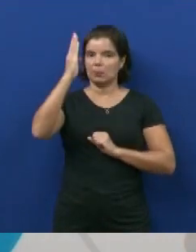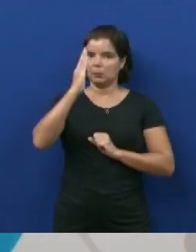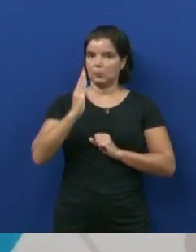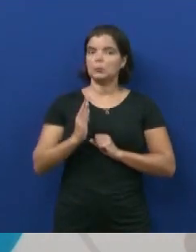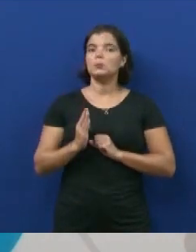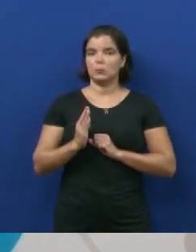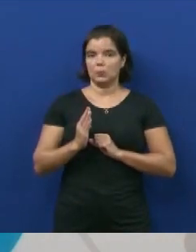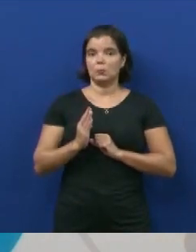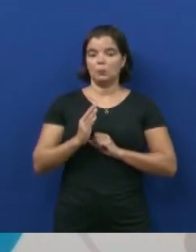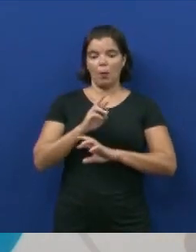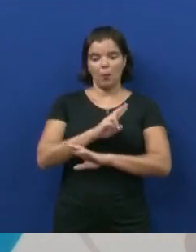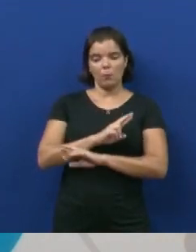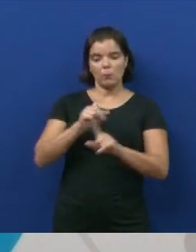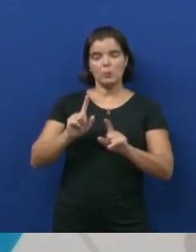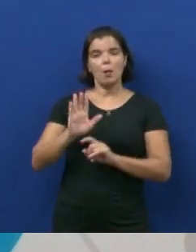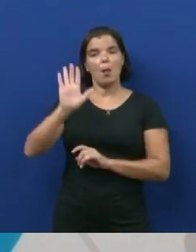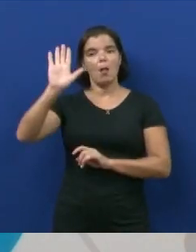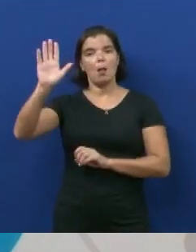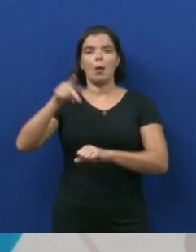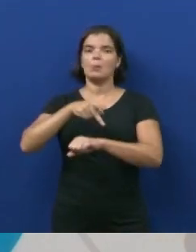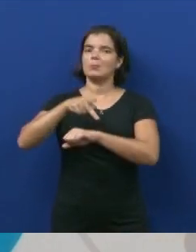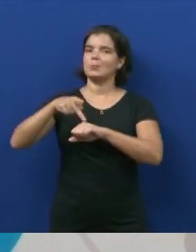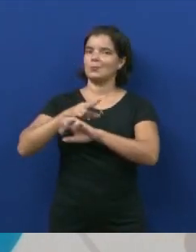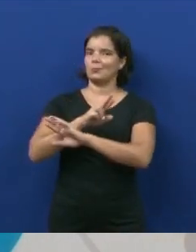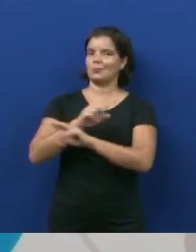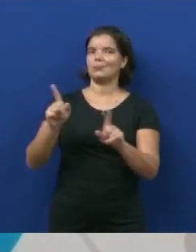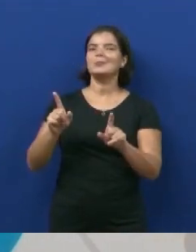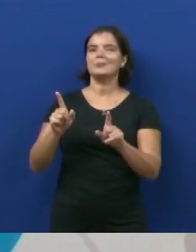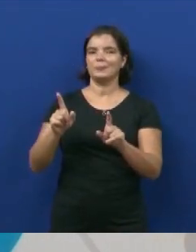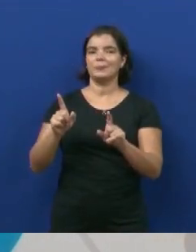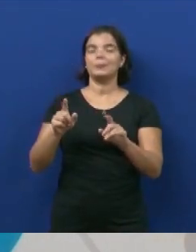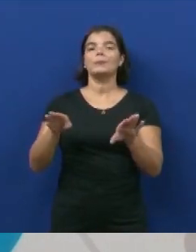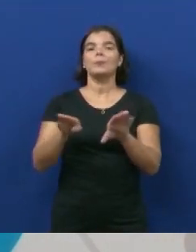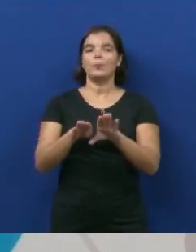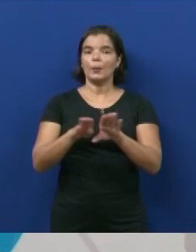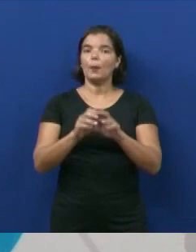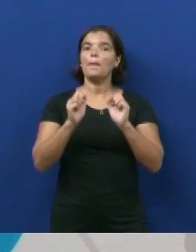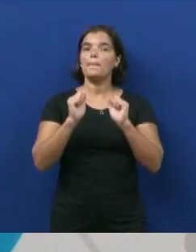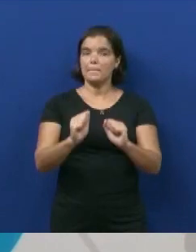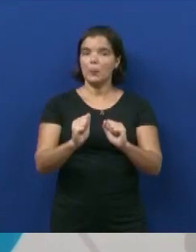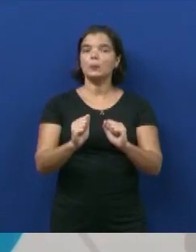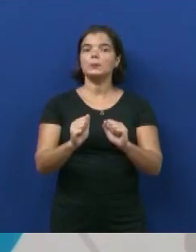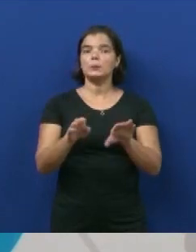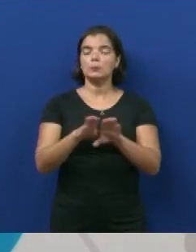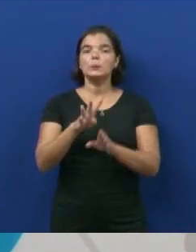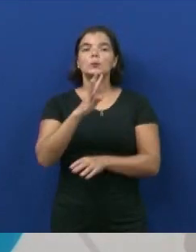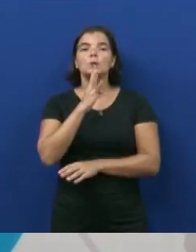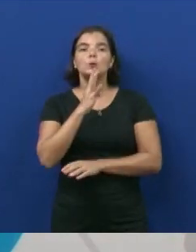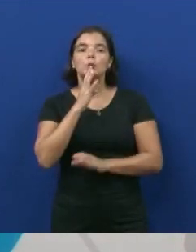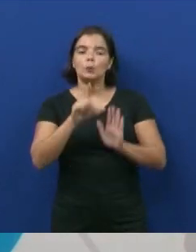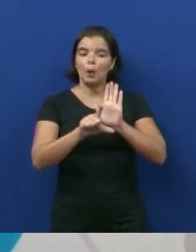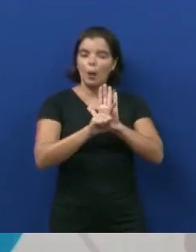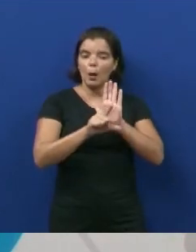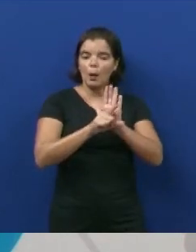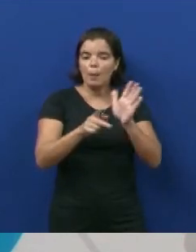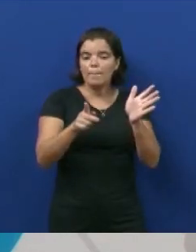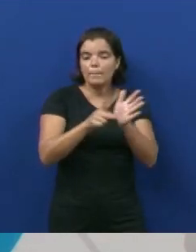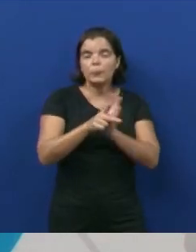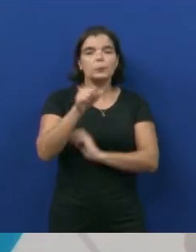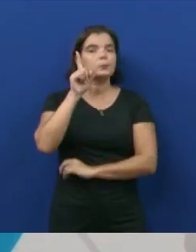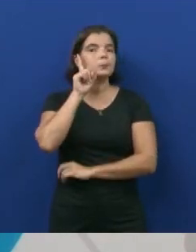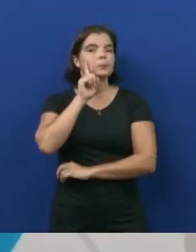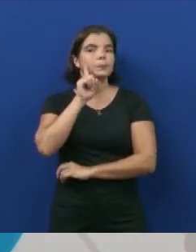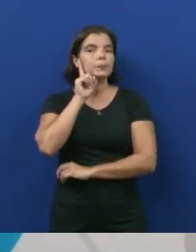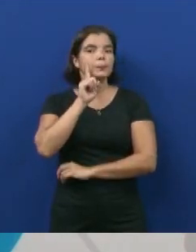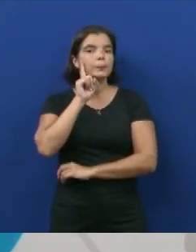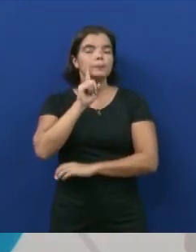vai fazer essa diferença lá naquele outro país, desde que também ele pode se apropriar do conhecimento da lei de trânsito dos Estados